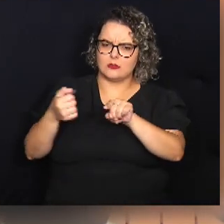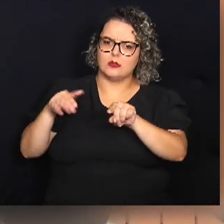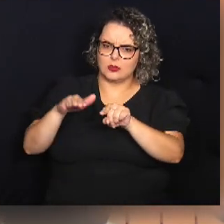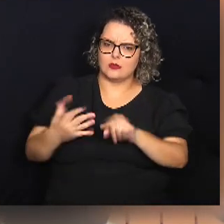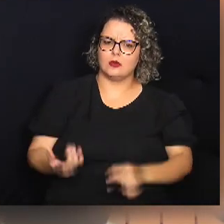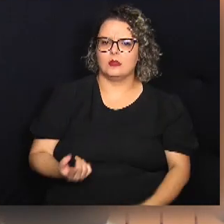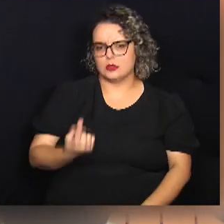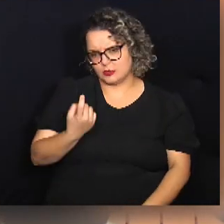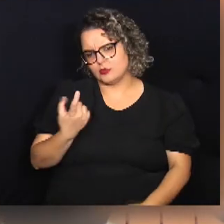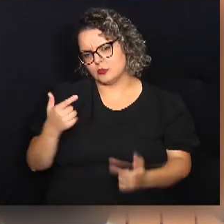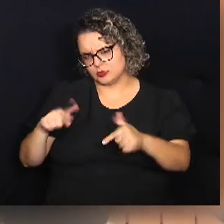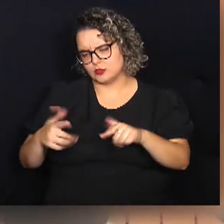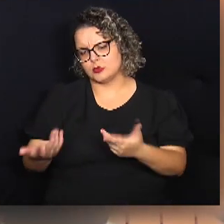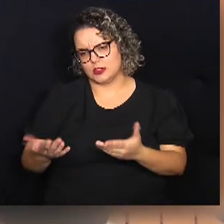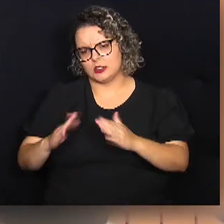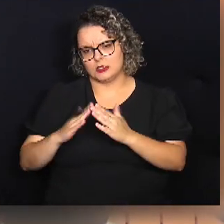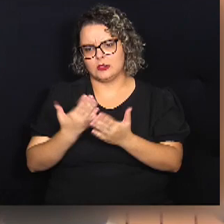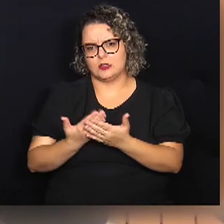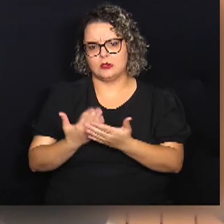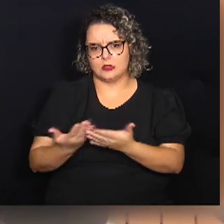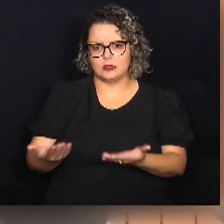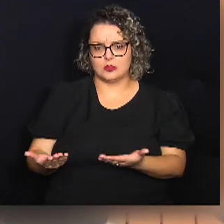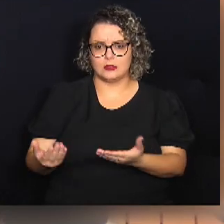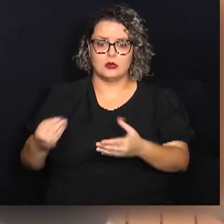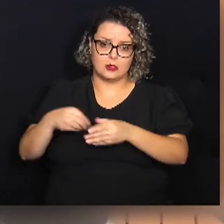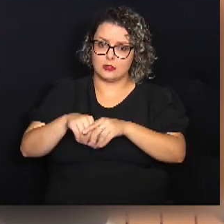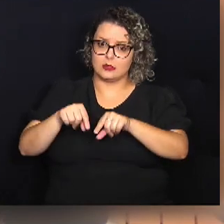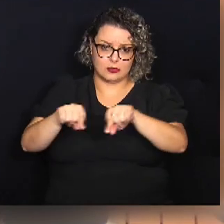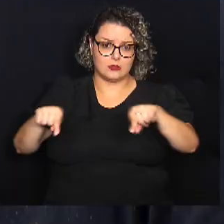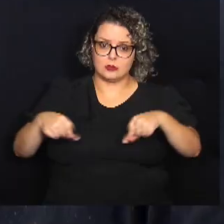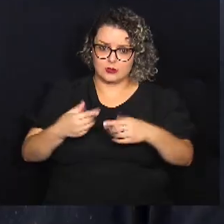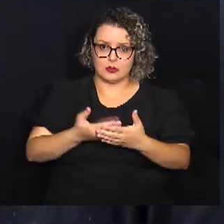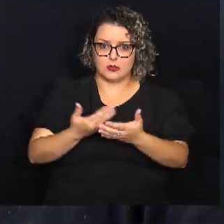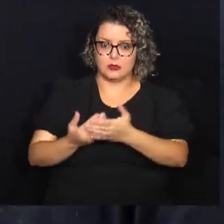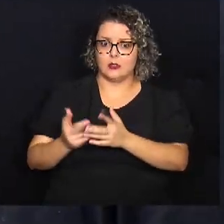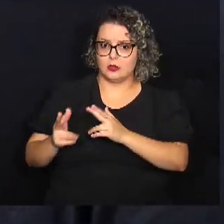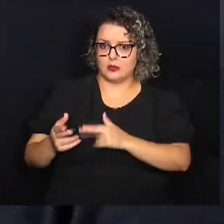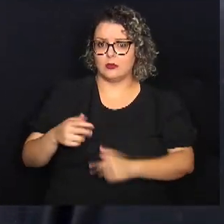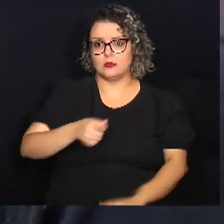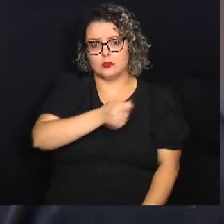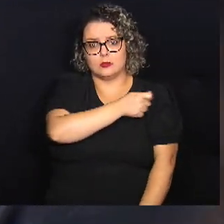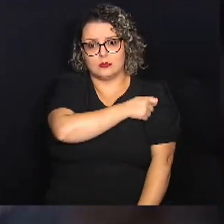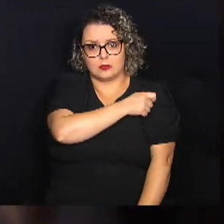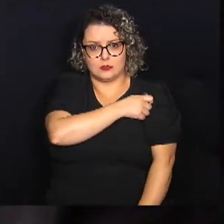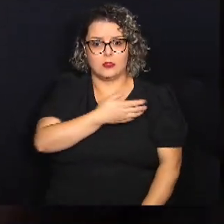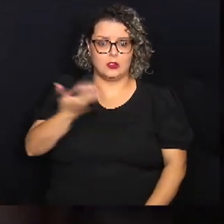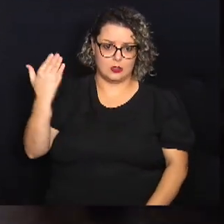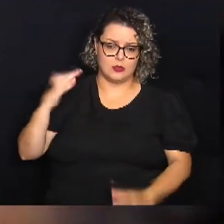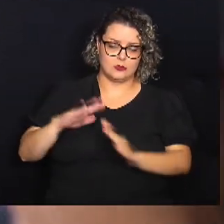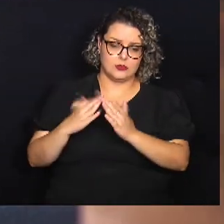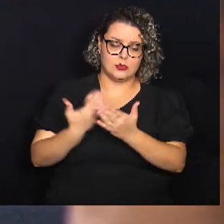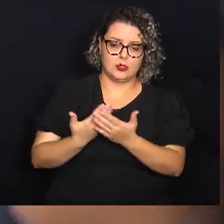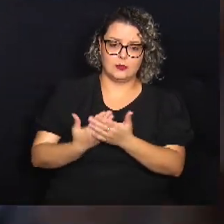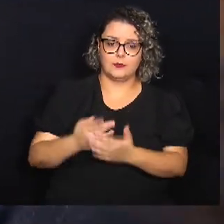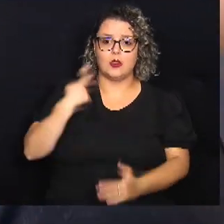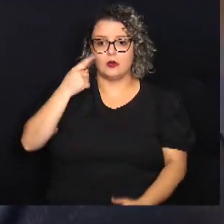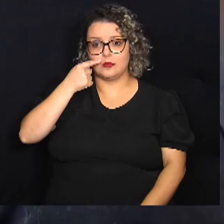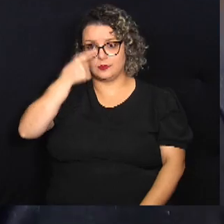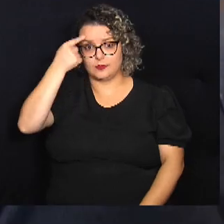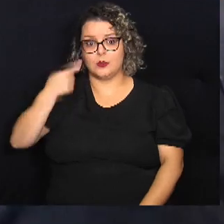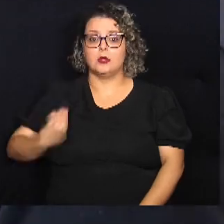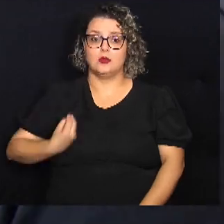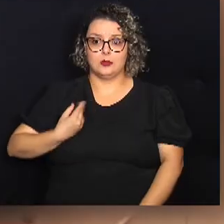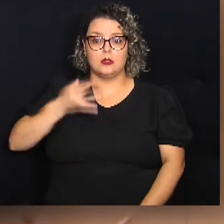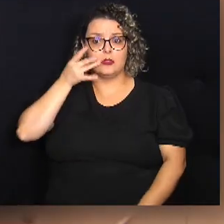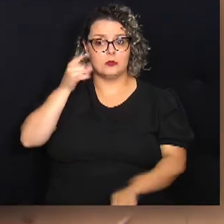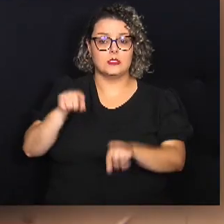lugar da escola. Porque, nem que seja dentro da sala de aula, igual era na minha escola antigamente. A vereadora Paola Miguel também esteve presente